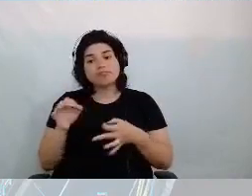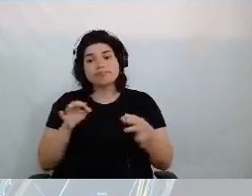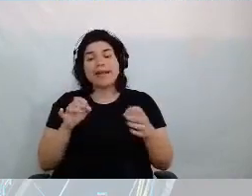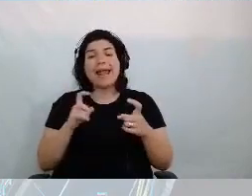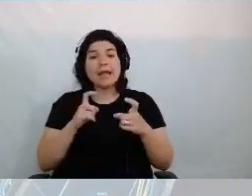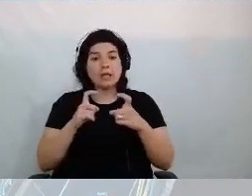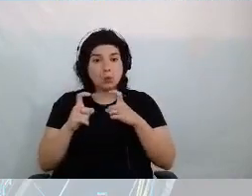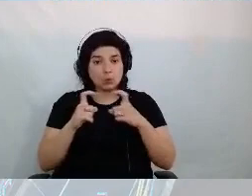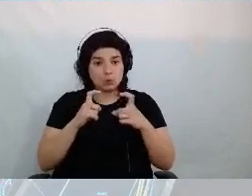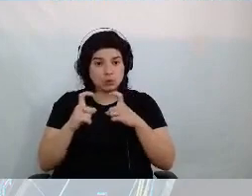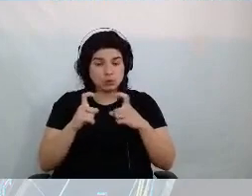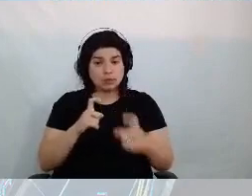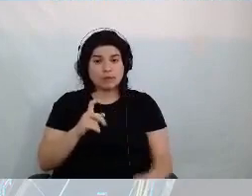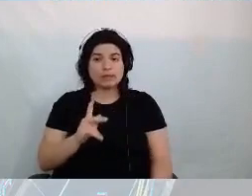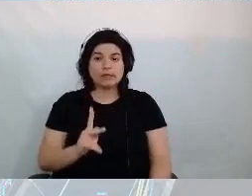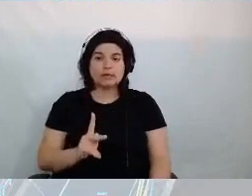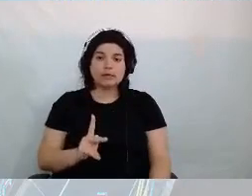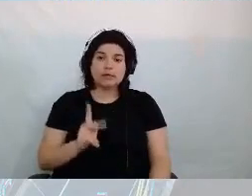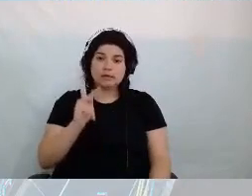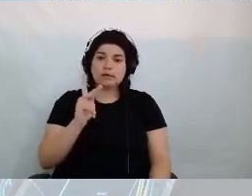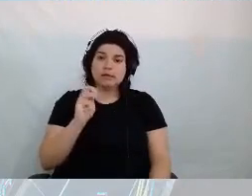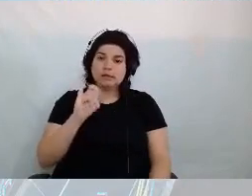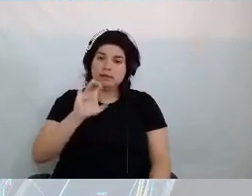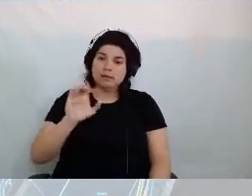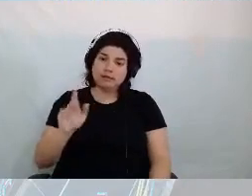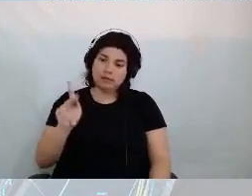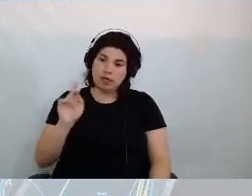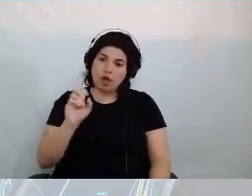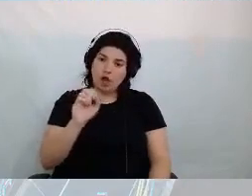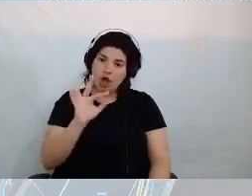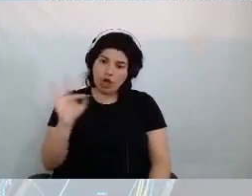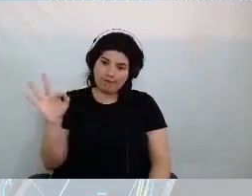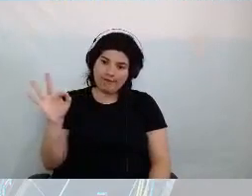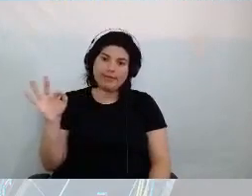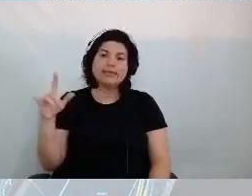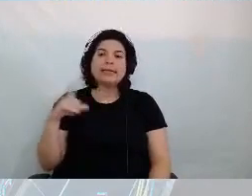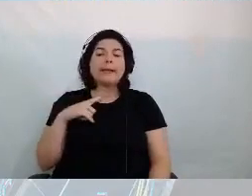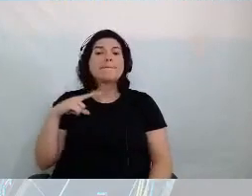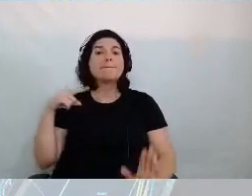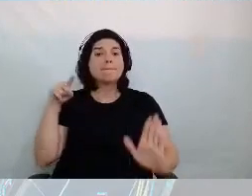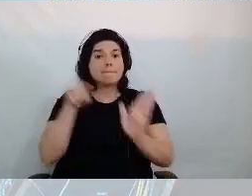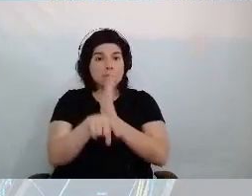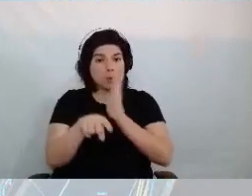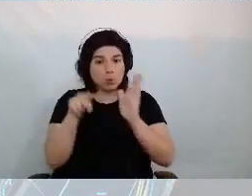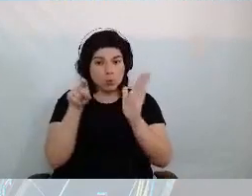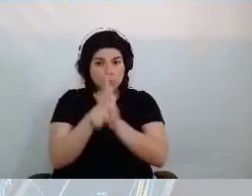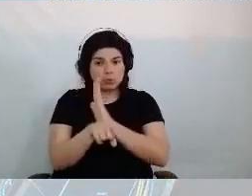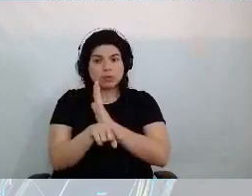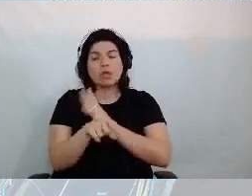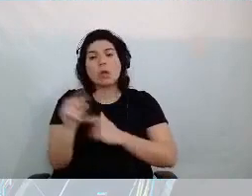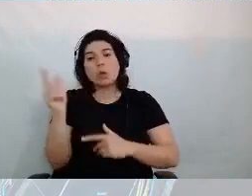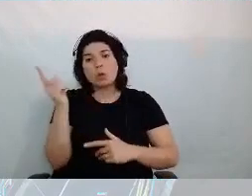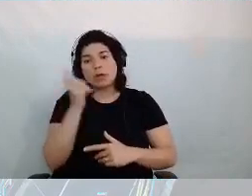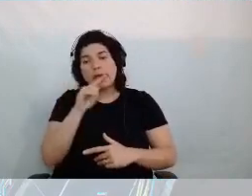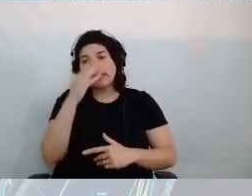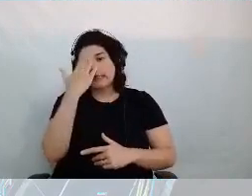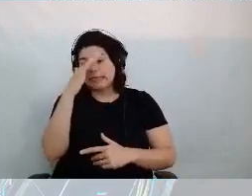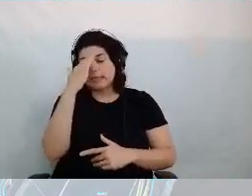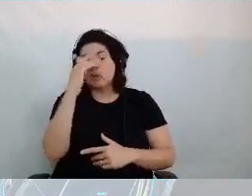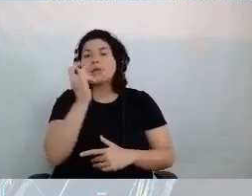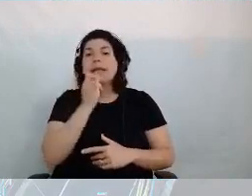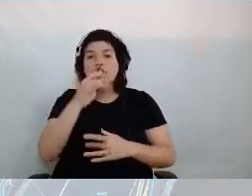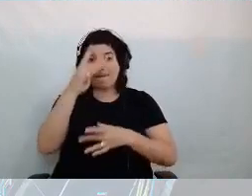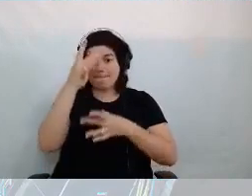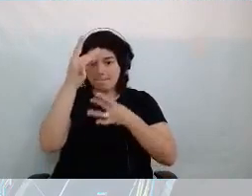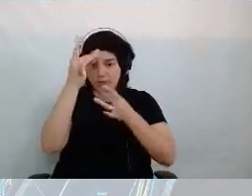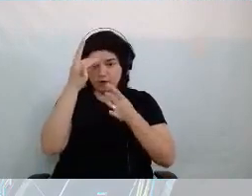lá de kick-off, onde nessas reuniões eu vou ter as perguntas-chave para entender o objetivo do teste de performance, e talvez ali possa